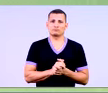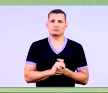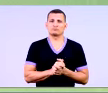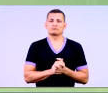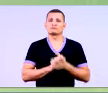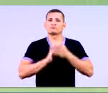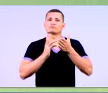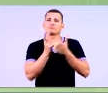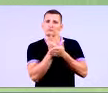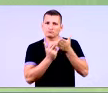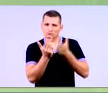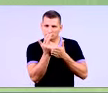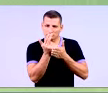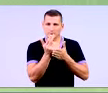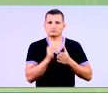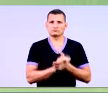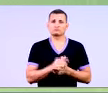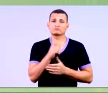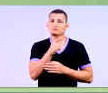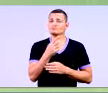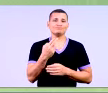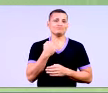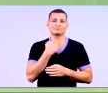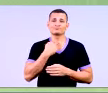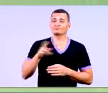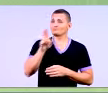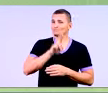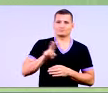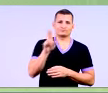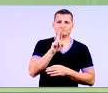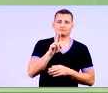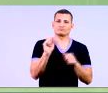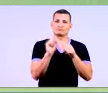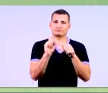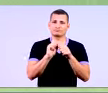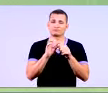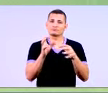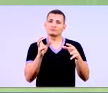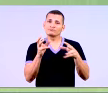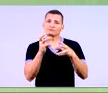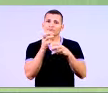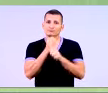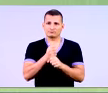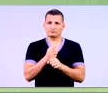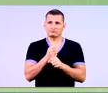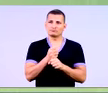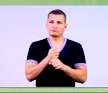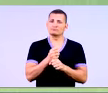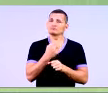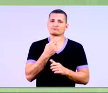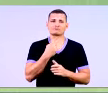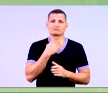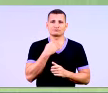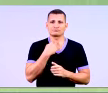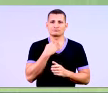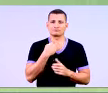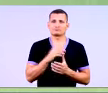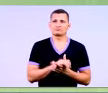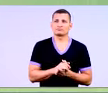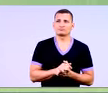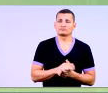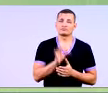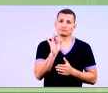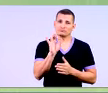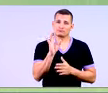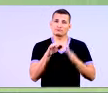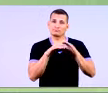eles não podem ser usados para fazer cálculos não podem ser usados para fazer cálculos apenas para